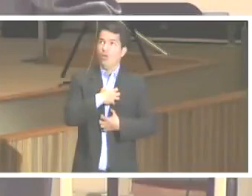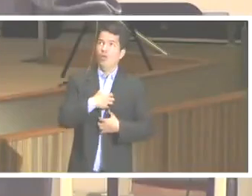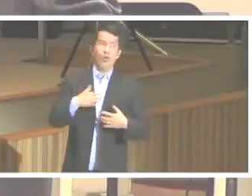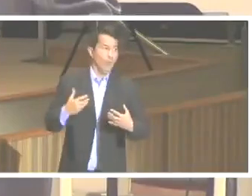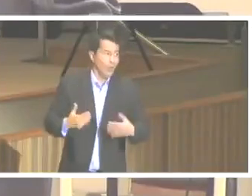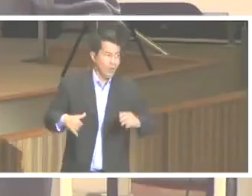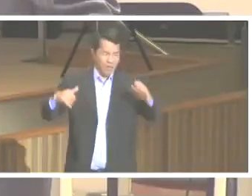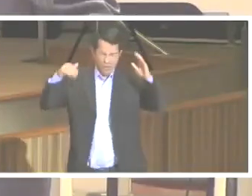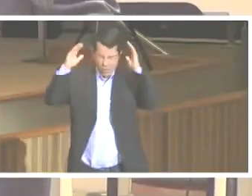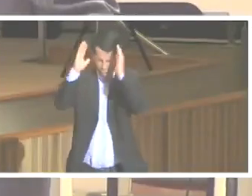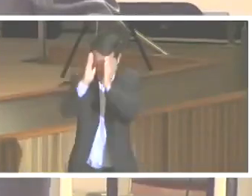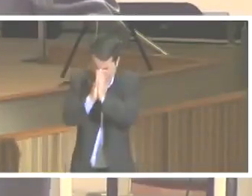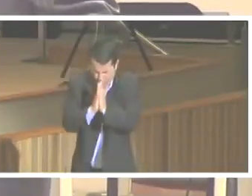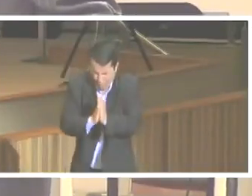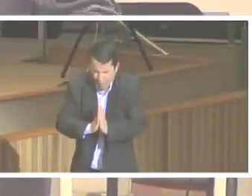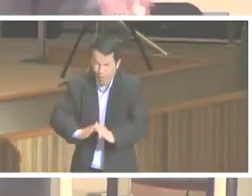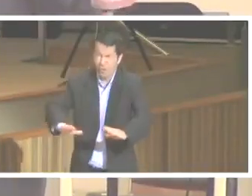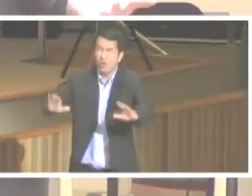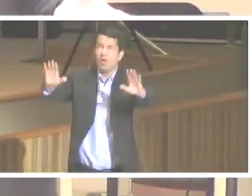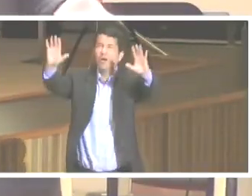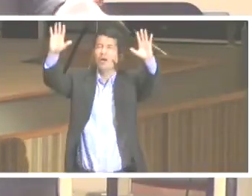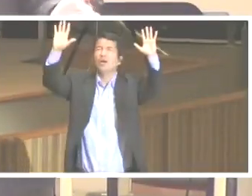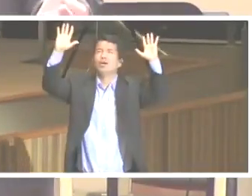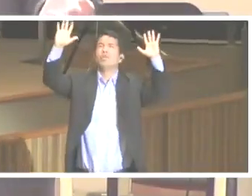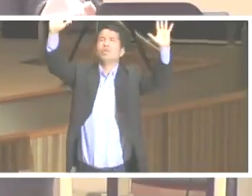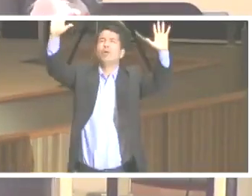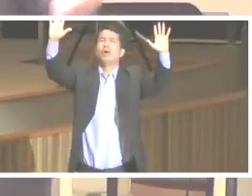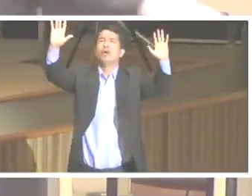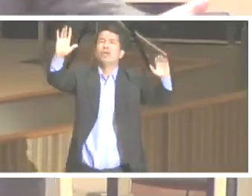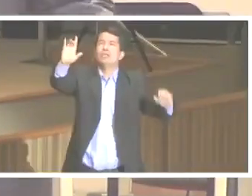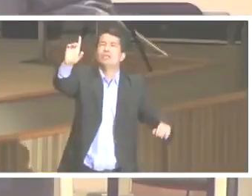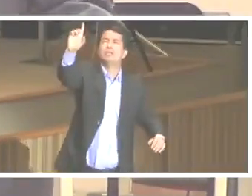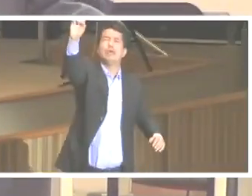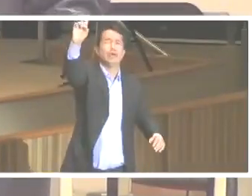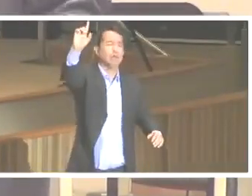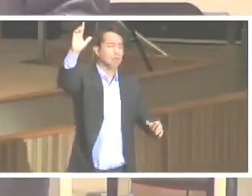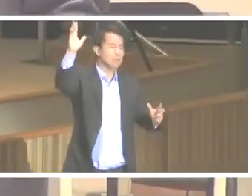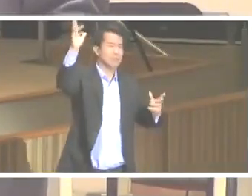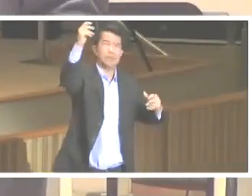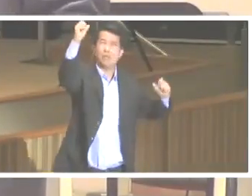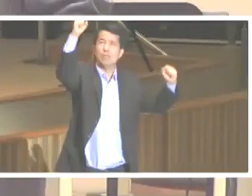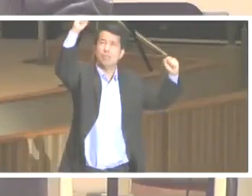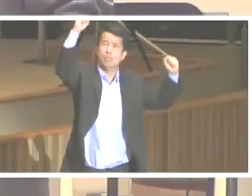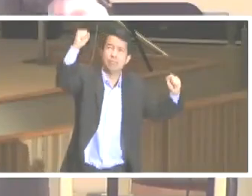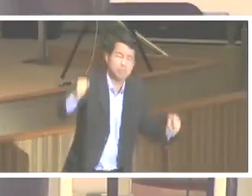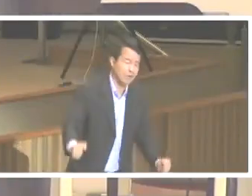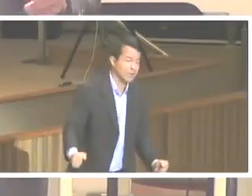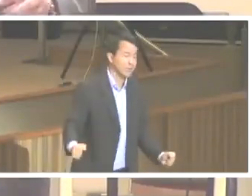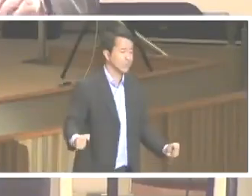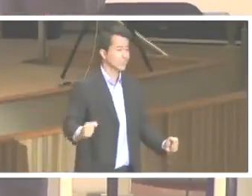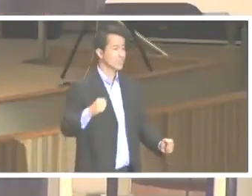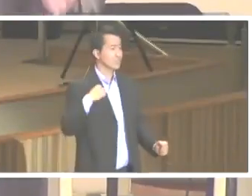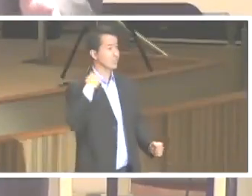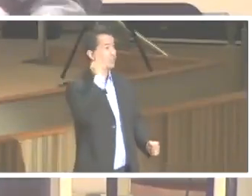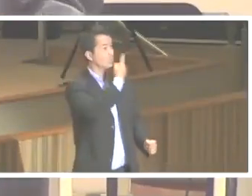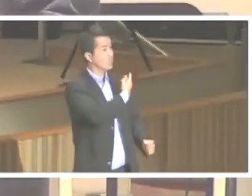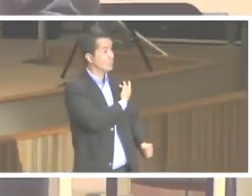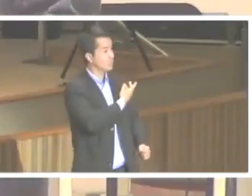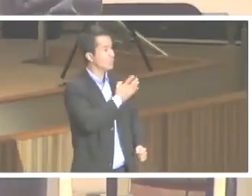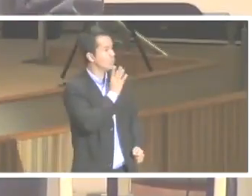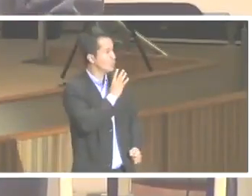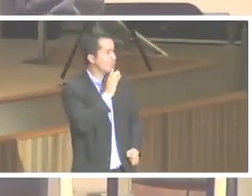e que simplesmente porque ela sabia quem era o seu deus conheci essa natureza o seu